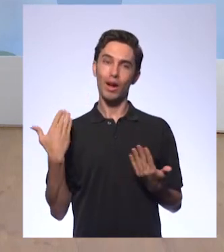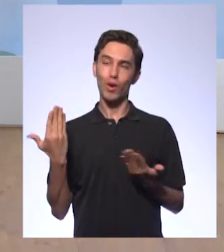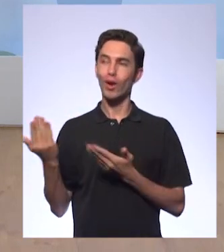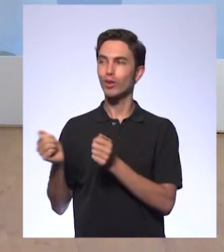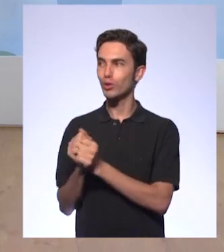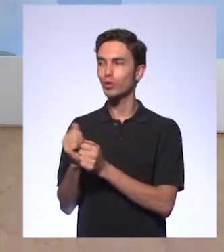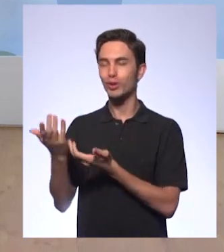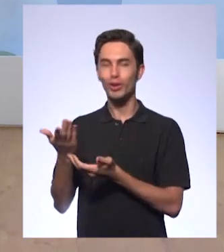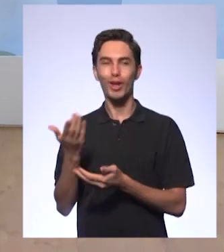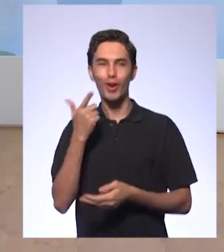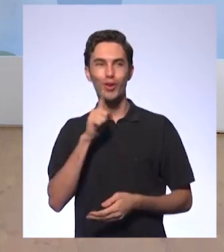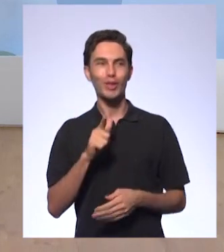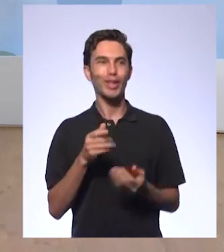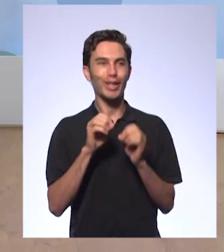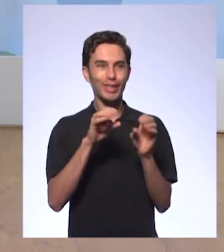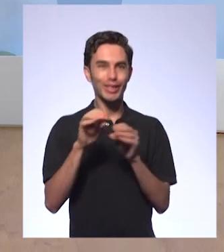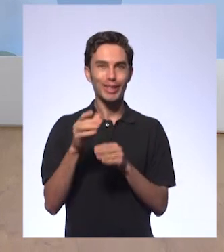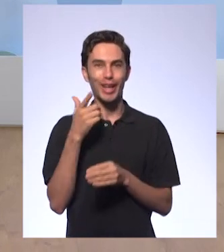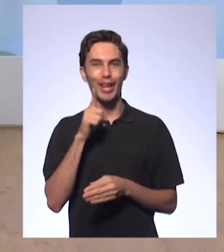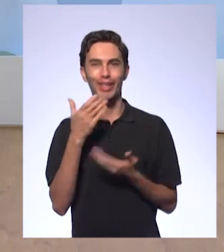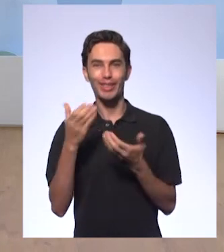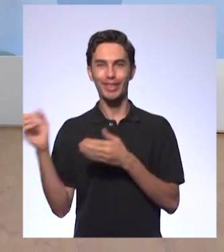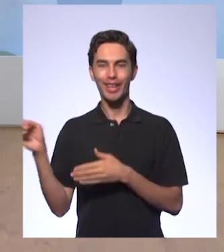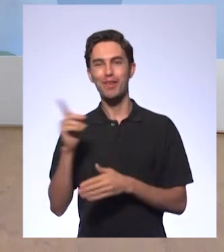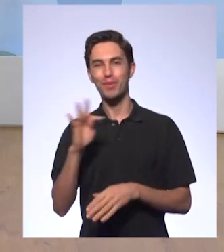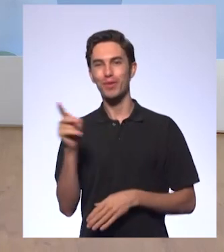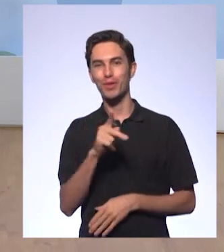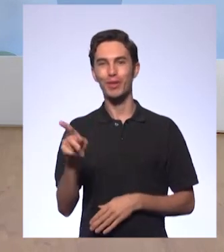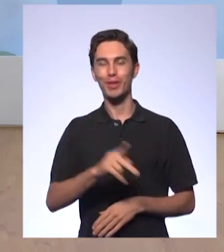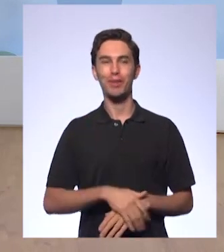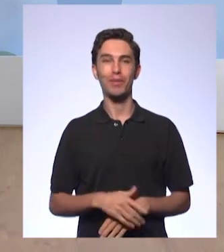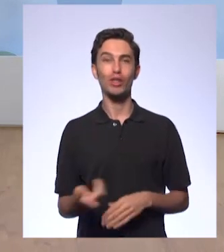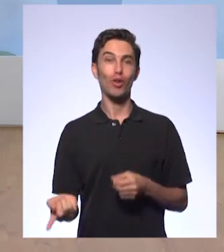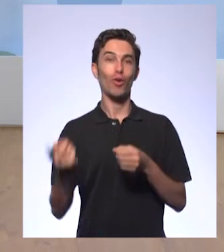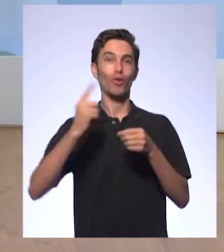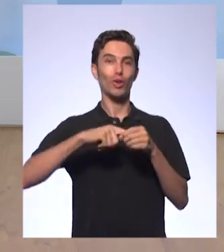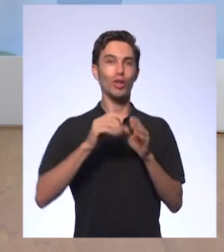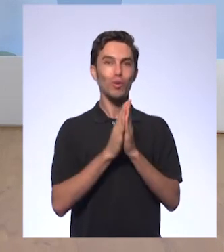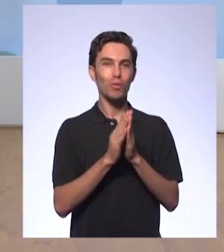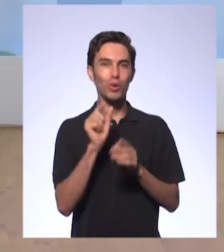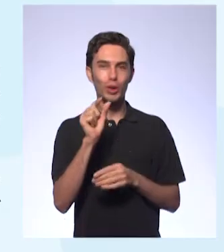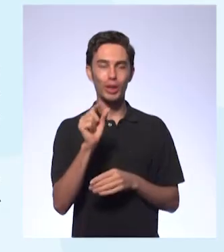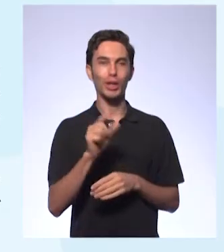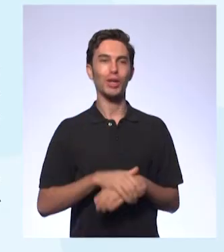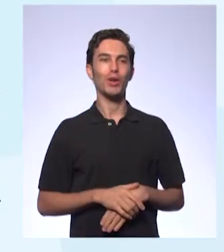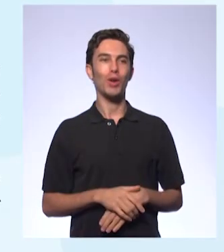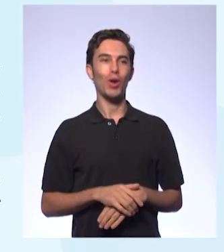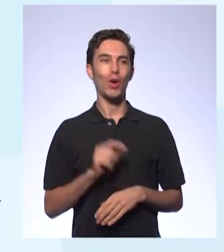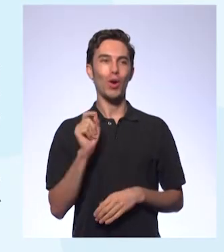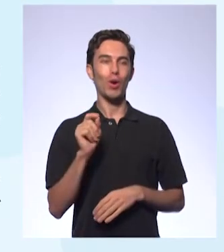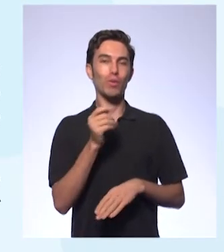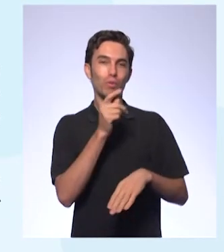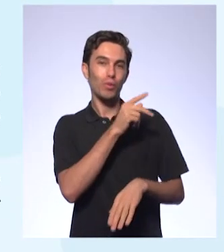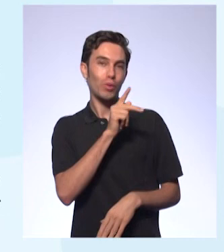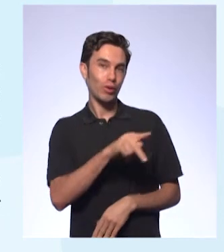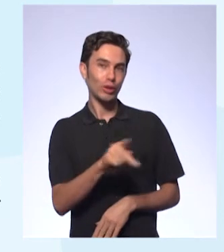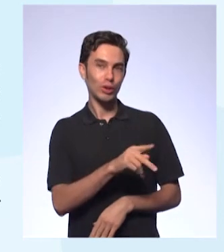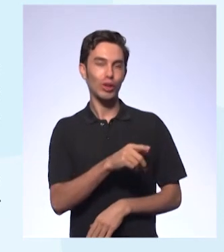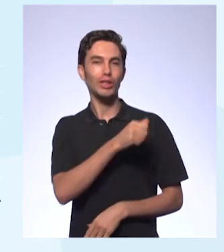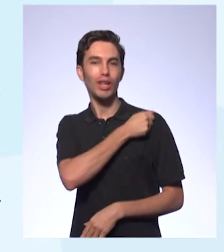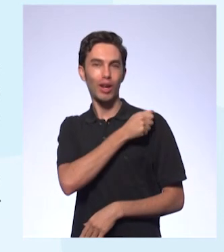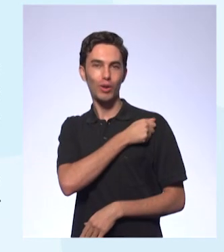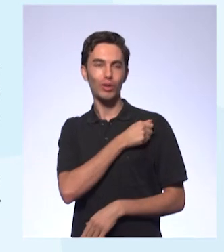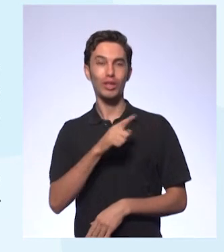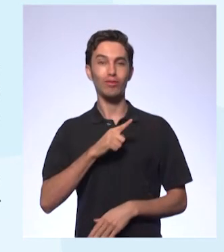lado, ansiosa para dar essa aula para vocês. Vamos lá, eu vou só pedir para voltar para a tela para a gente explicar melhor aí para os professores e alunos. Então, nós temos